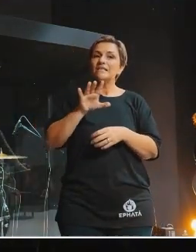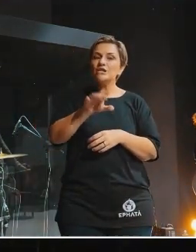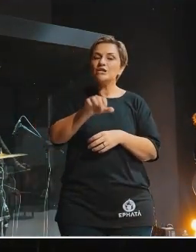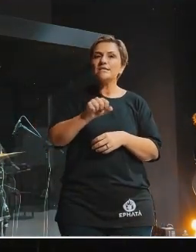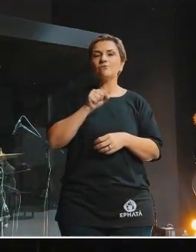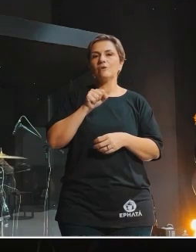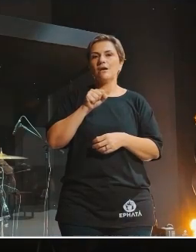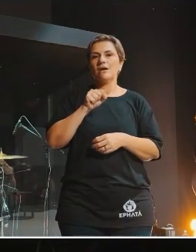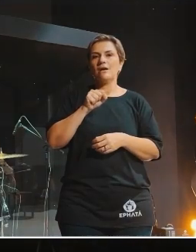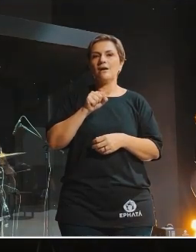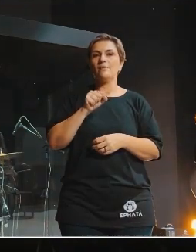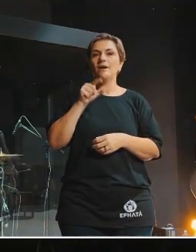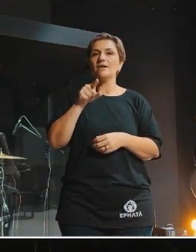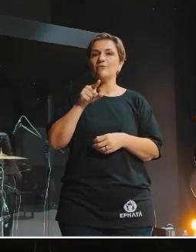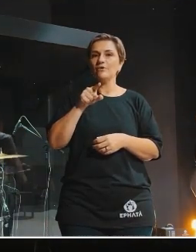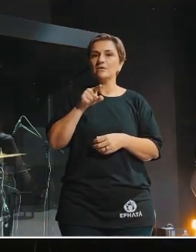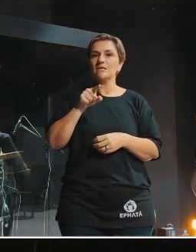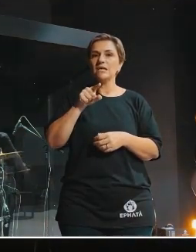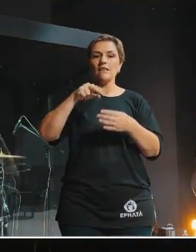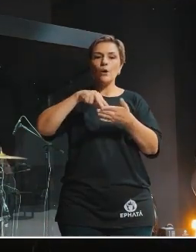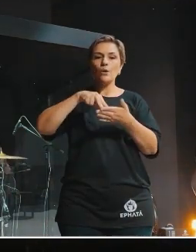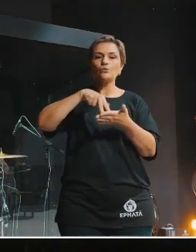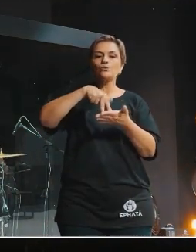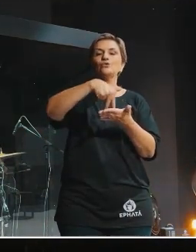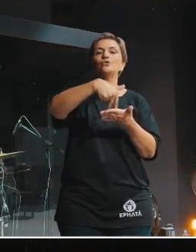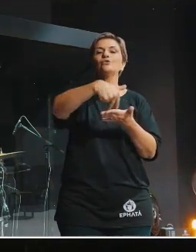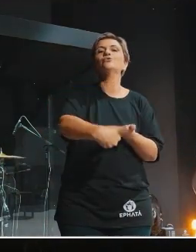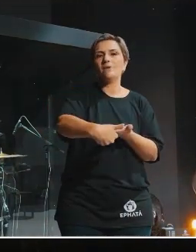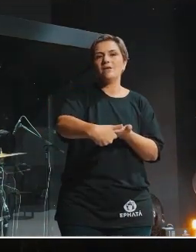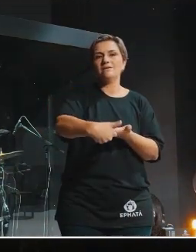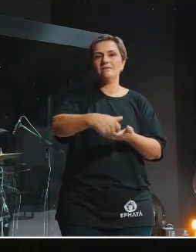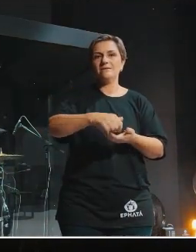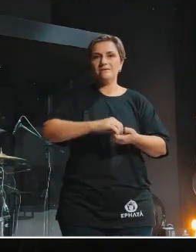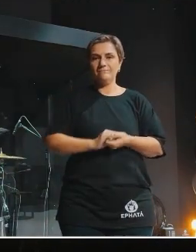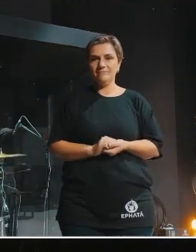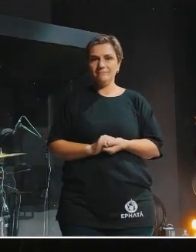que você não tropece em alguma pedra.